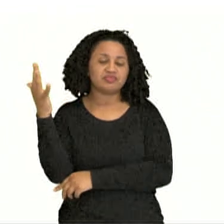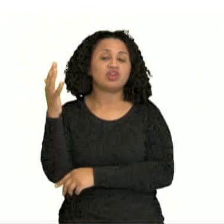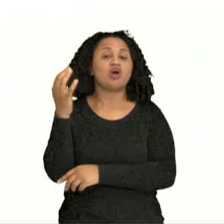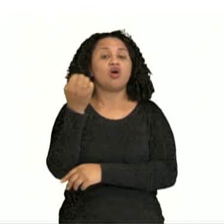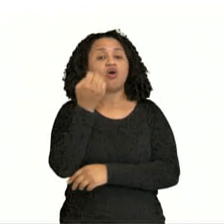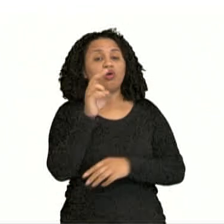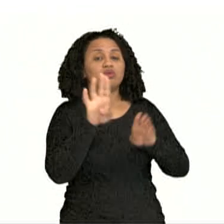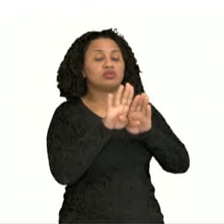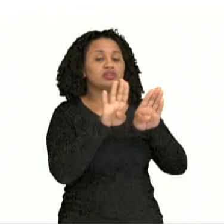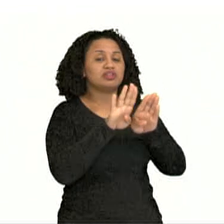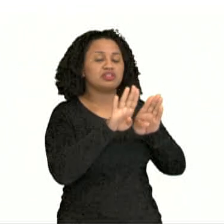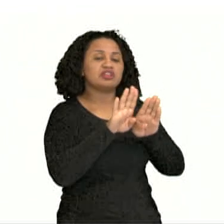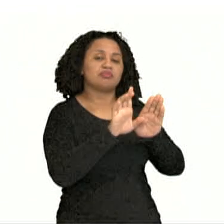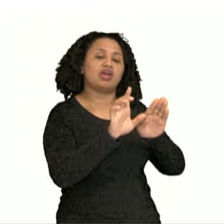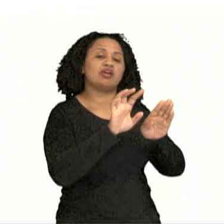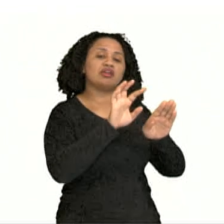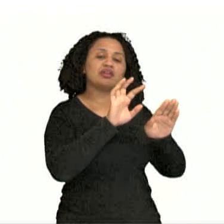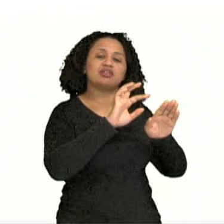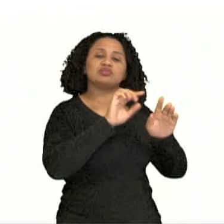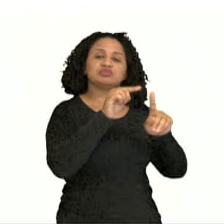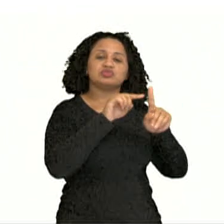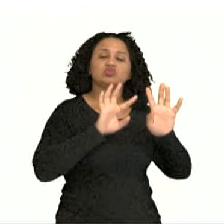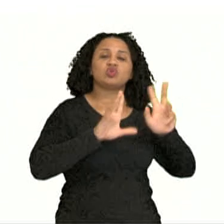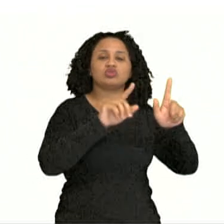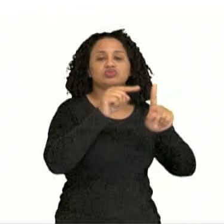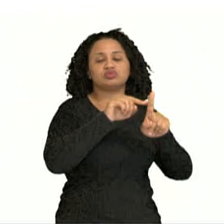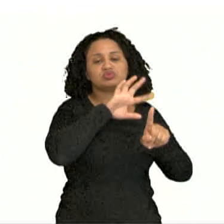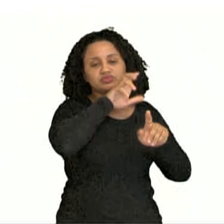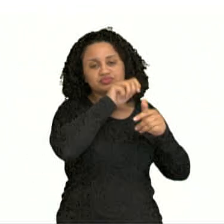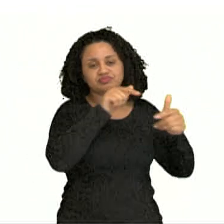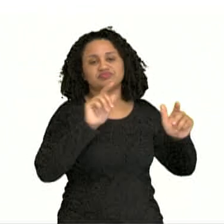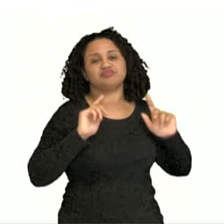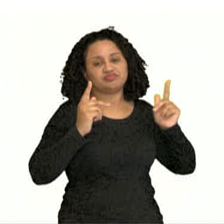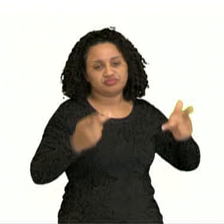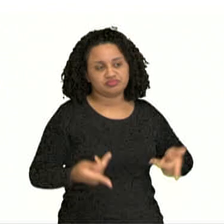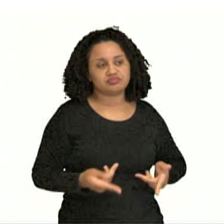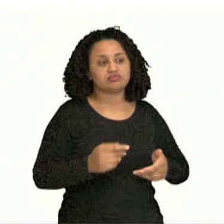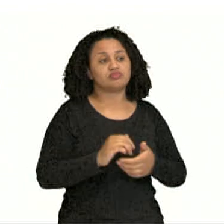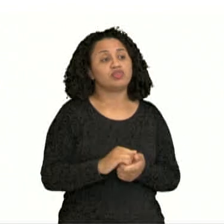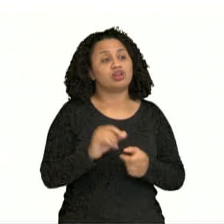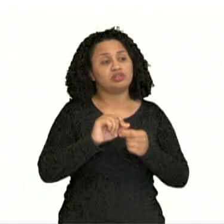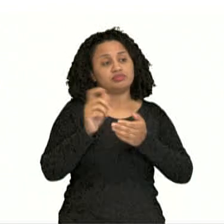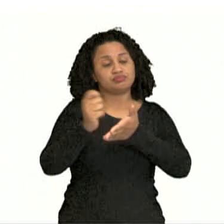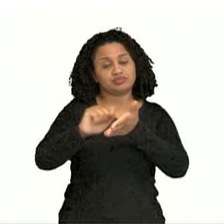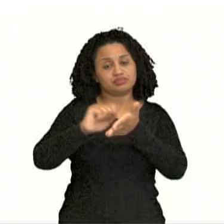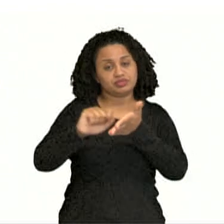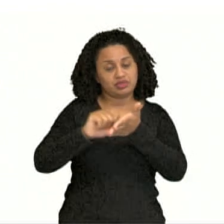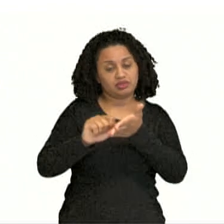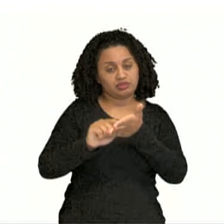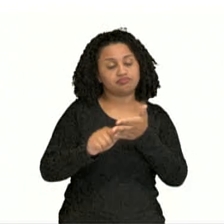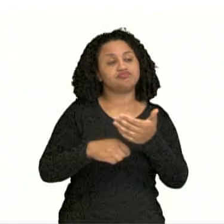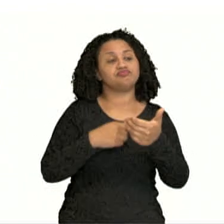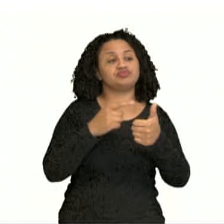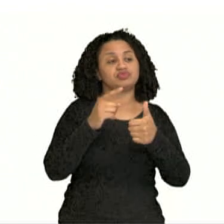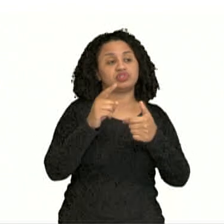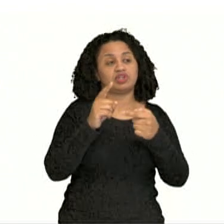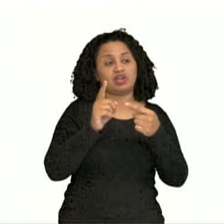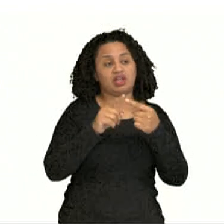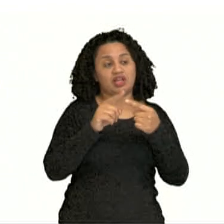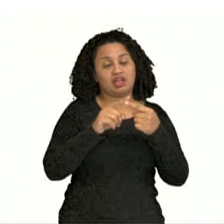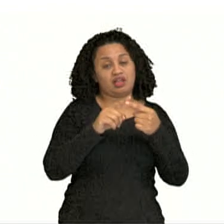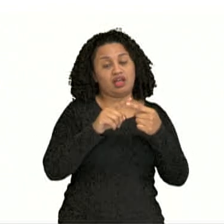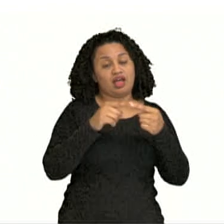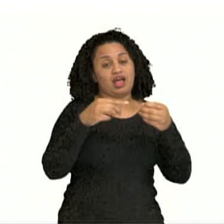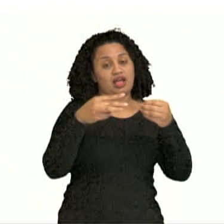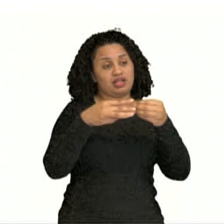fez algumas anotações enquanto observava essa célula. A célula possui ribossomos,